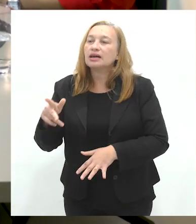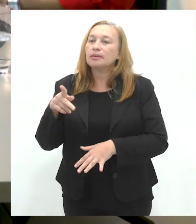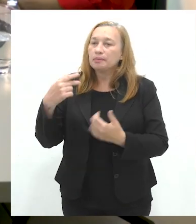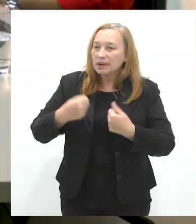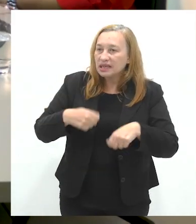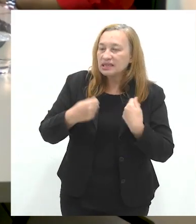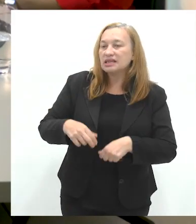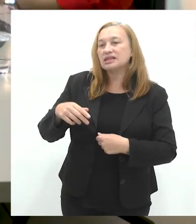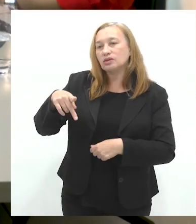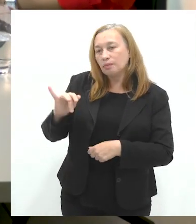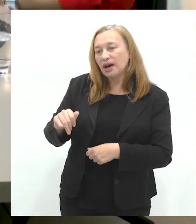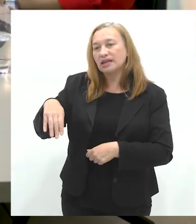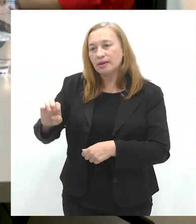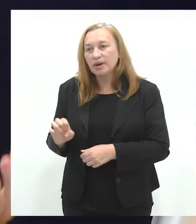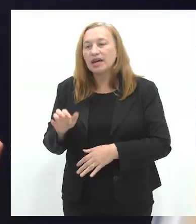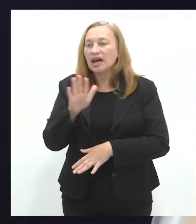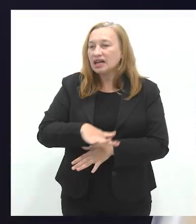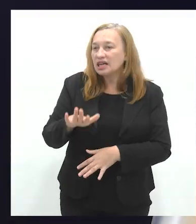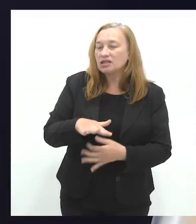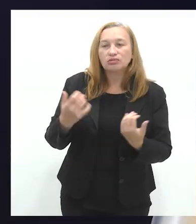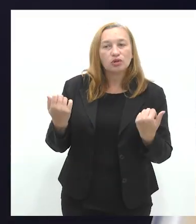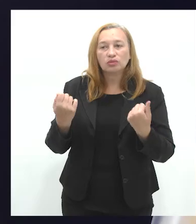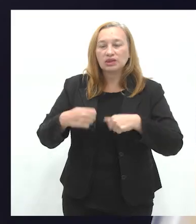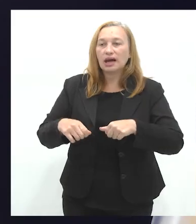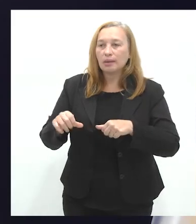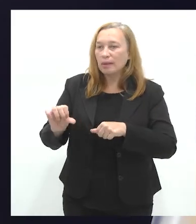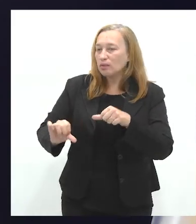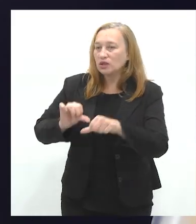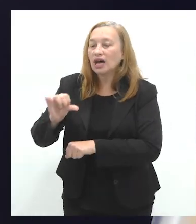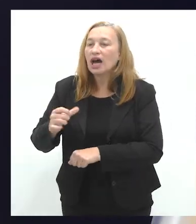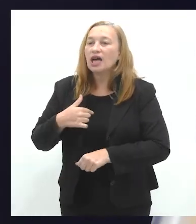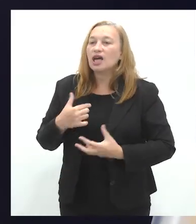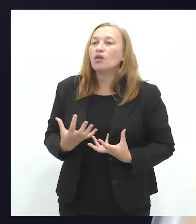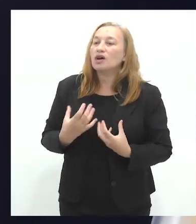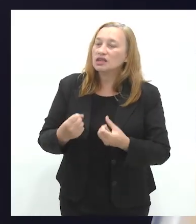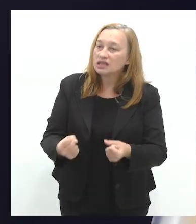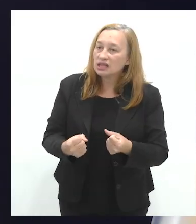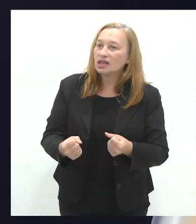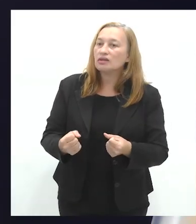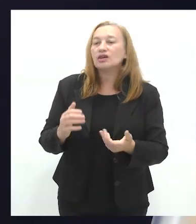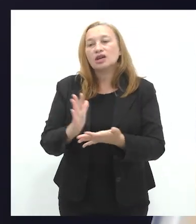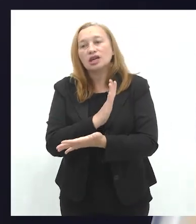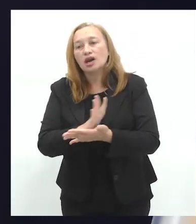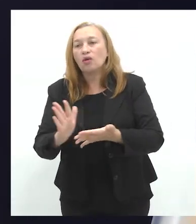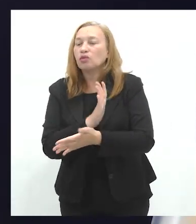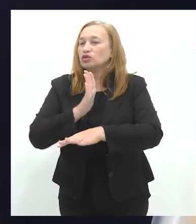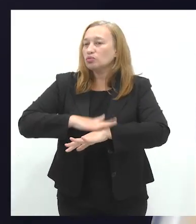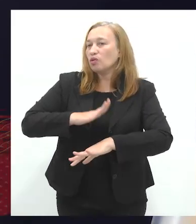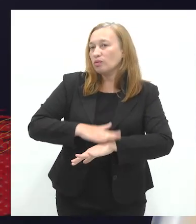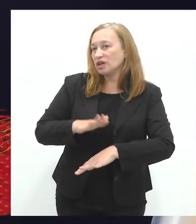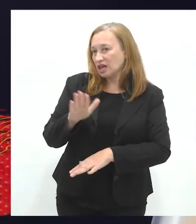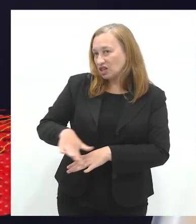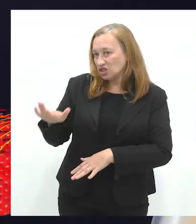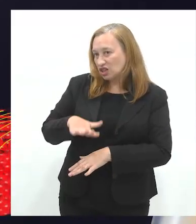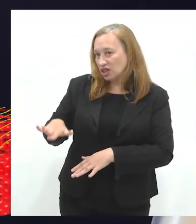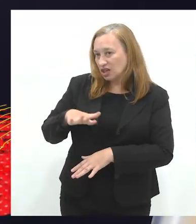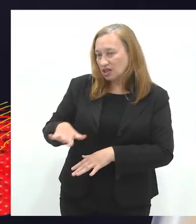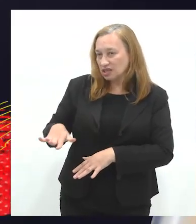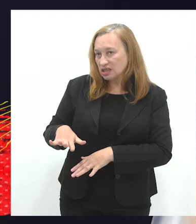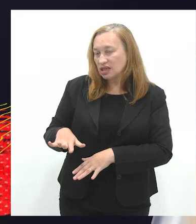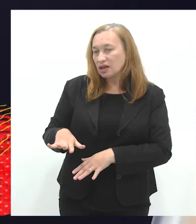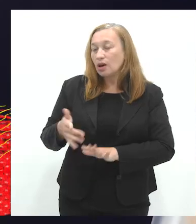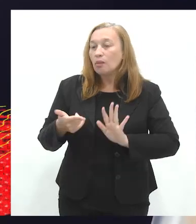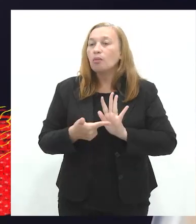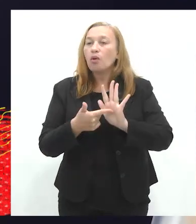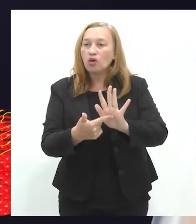da figura materna, da figura paterna ali. Não dá para transferir. Eu recebo, em alguns casos, as